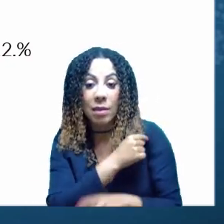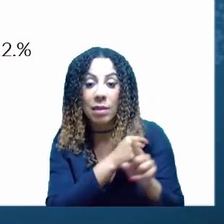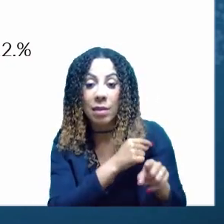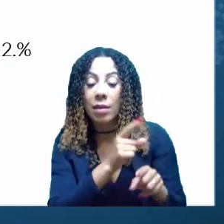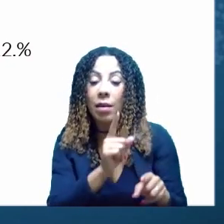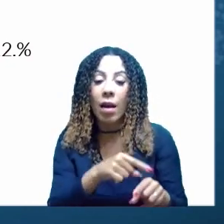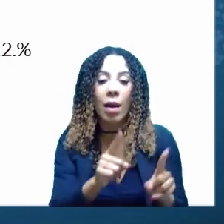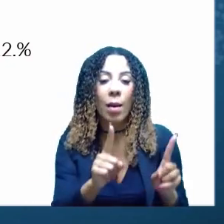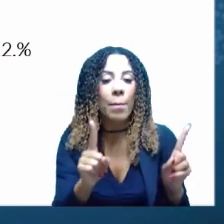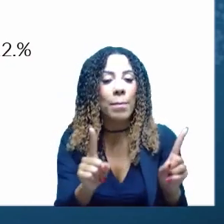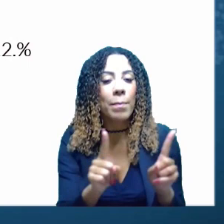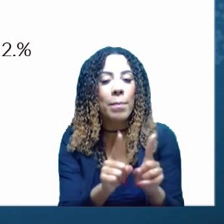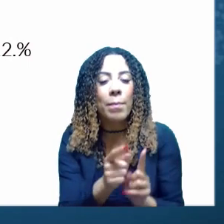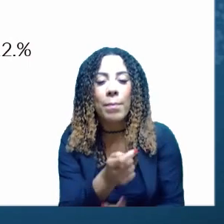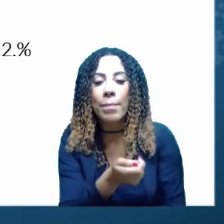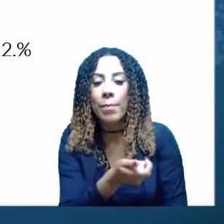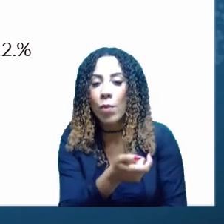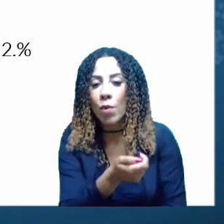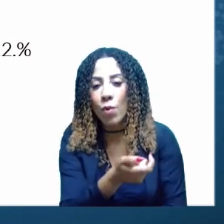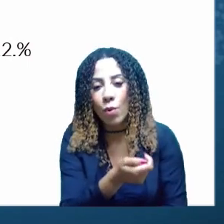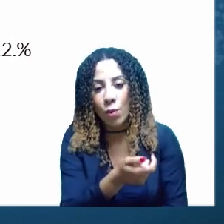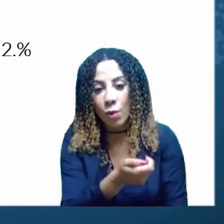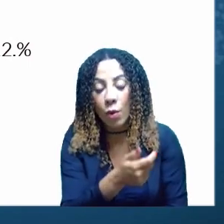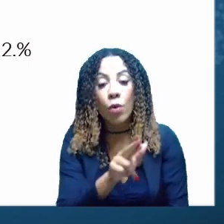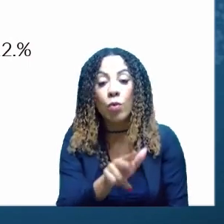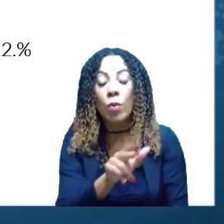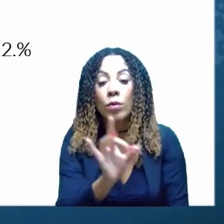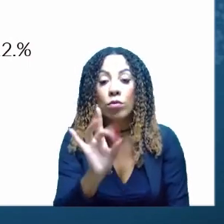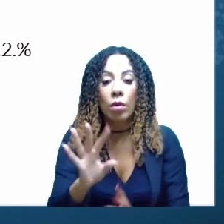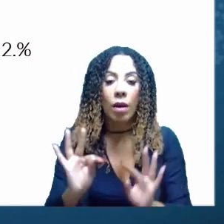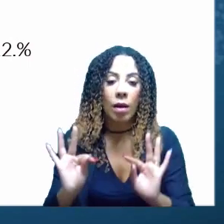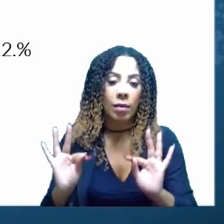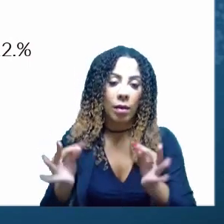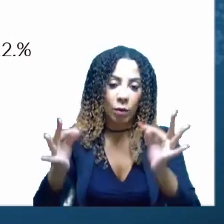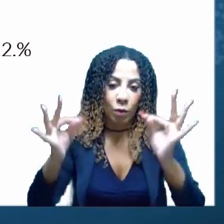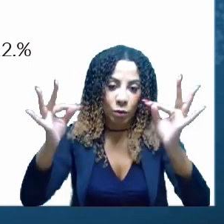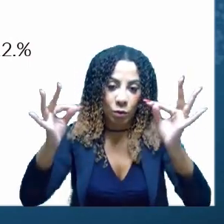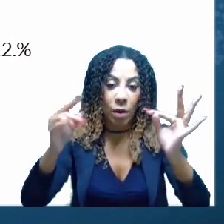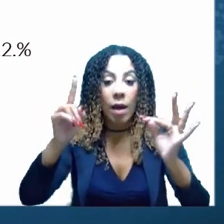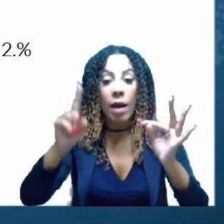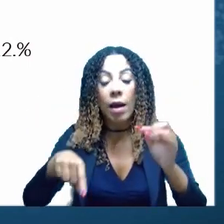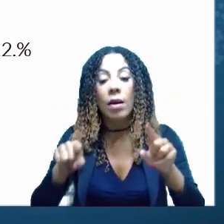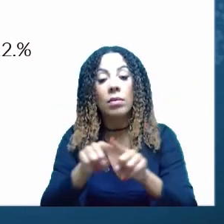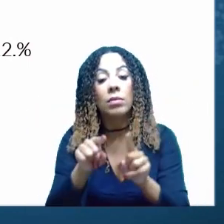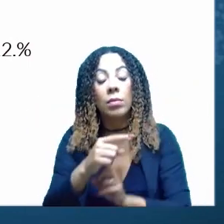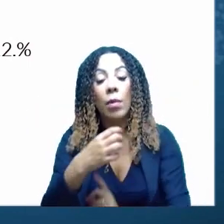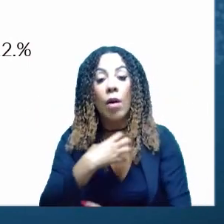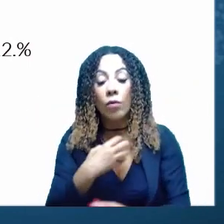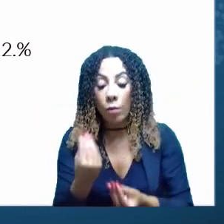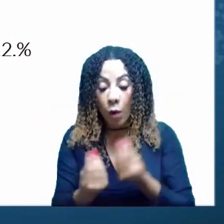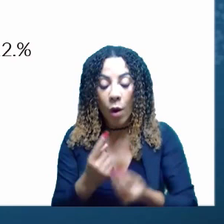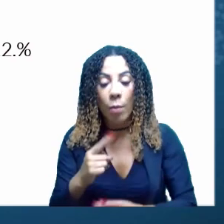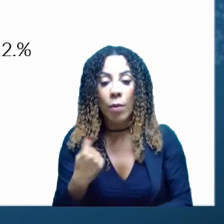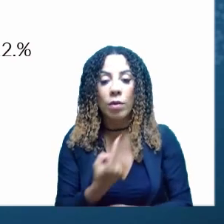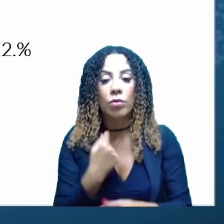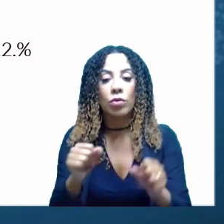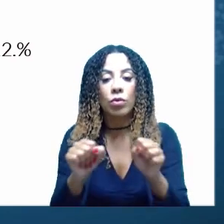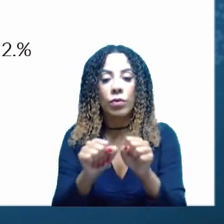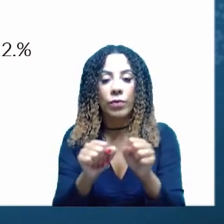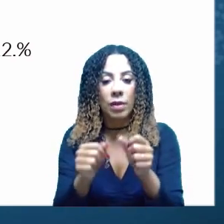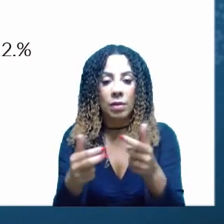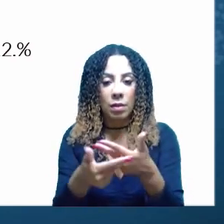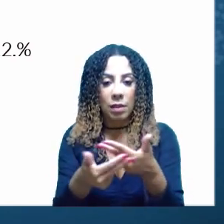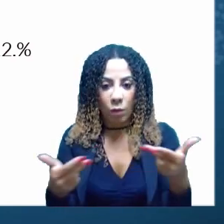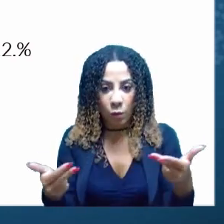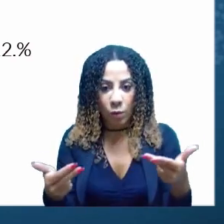muito baixo. Então, não é apenas uma questão de tecnologia, é também a maneira como nós fazemos as coisas. E o fato de que o